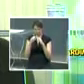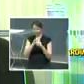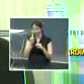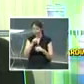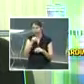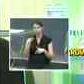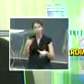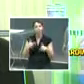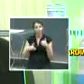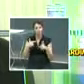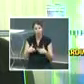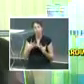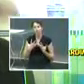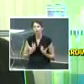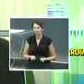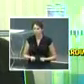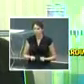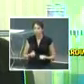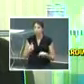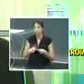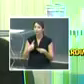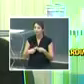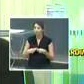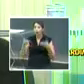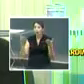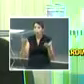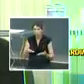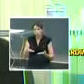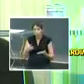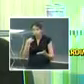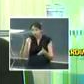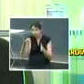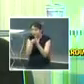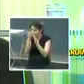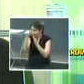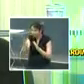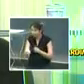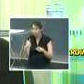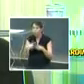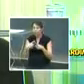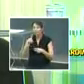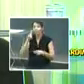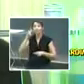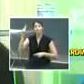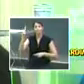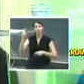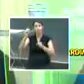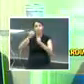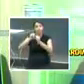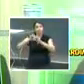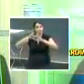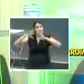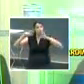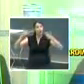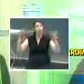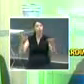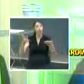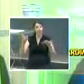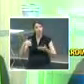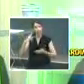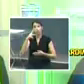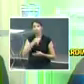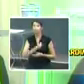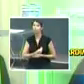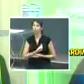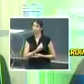trabalho, não para você vir em vão. Essa noite eu vim profetizar para você: Deus vai realizar milagre sobre a tua